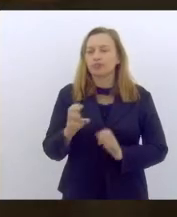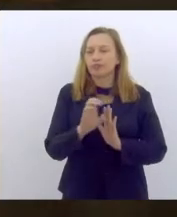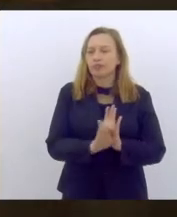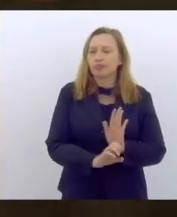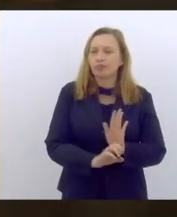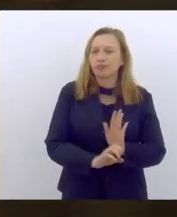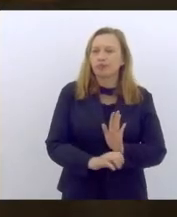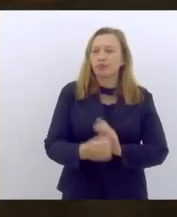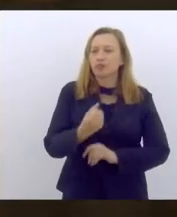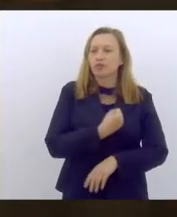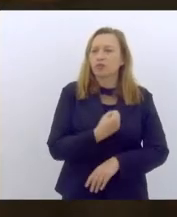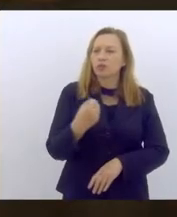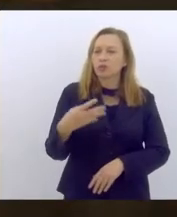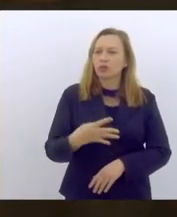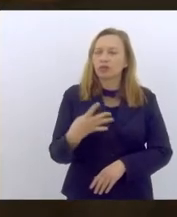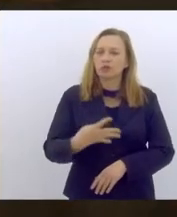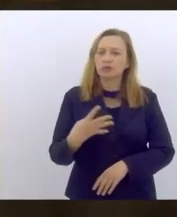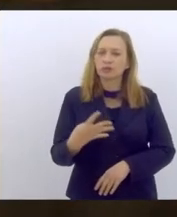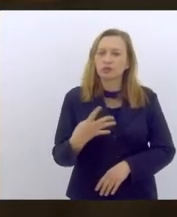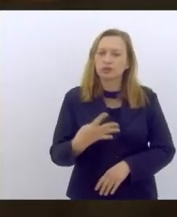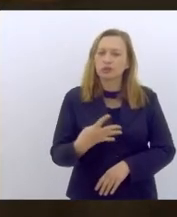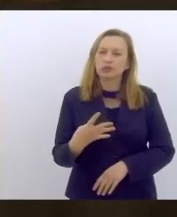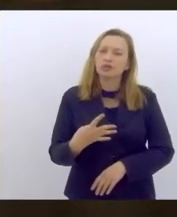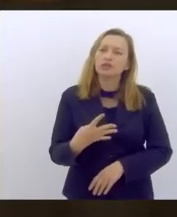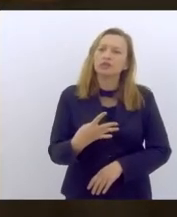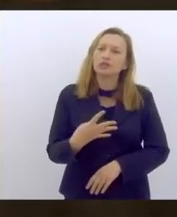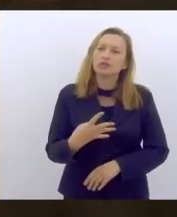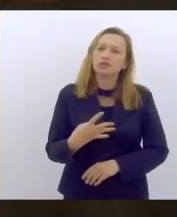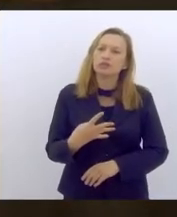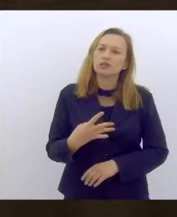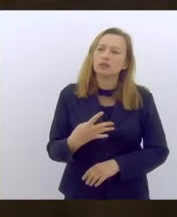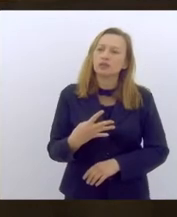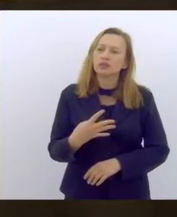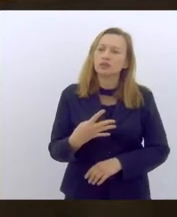aditiva número 4 que simplesmente